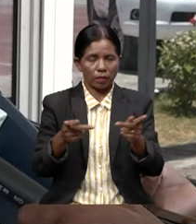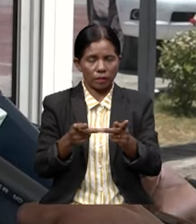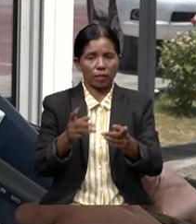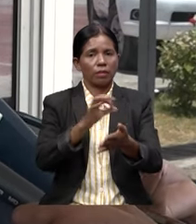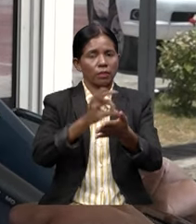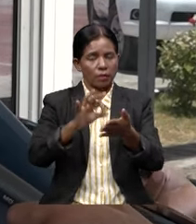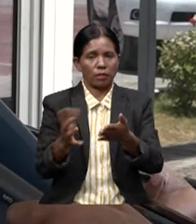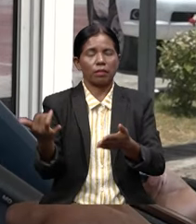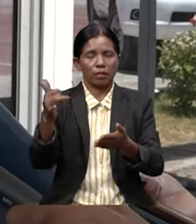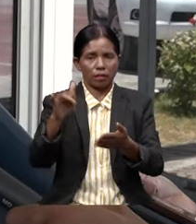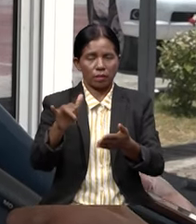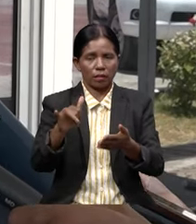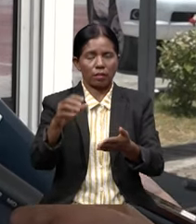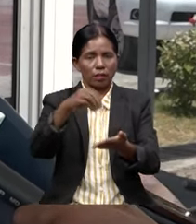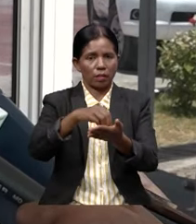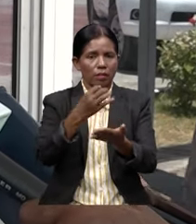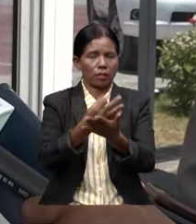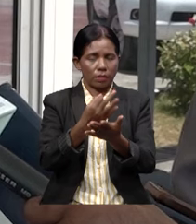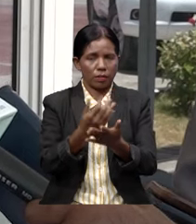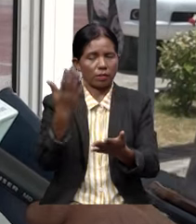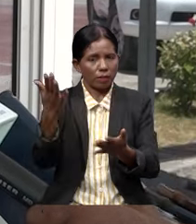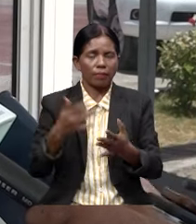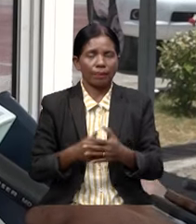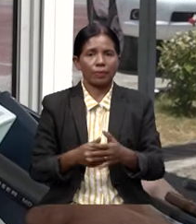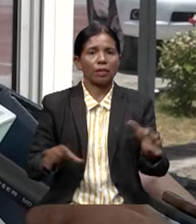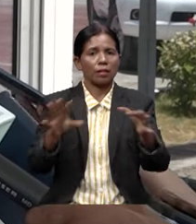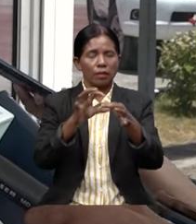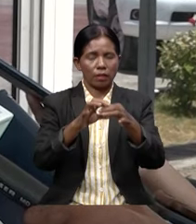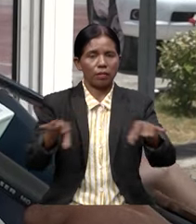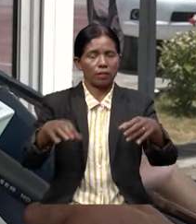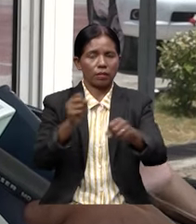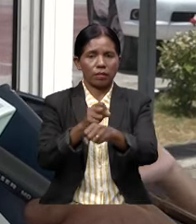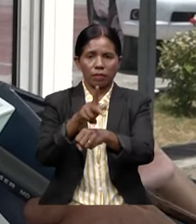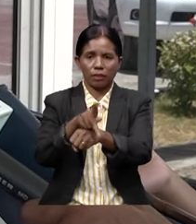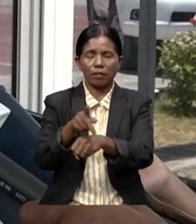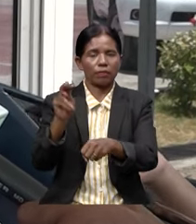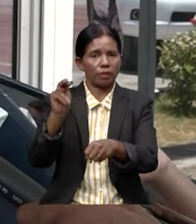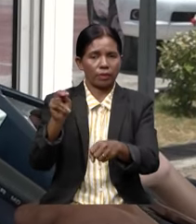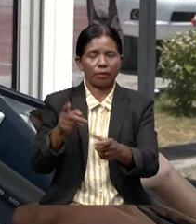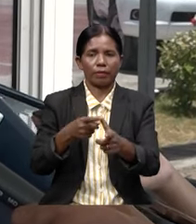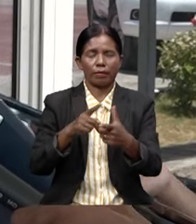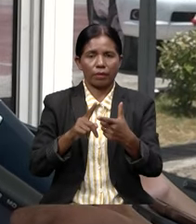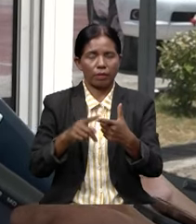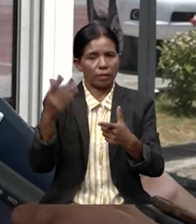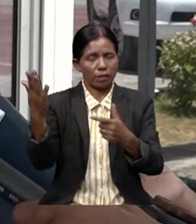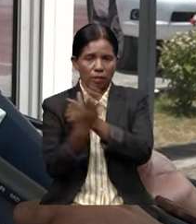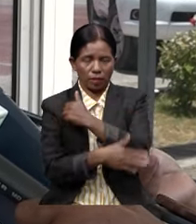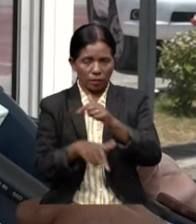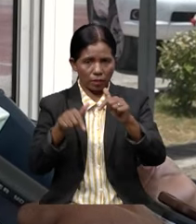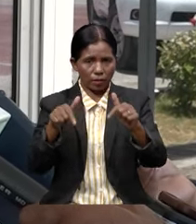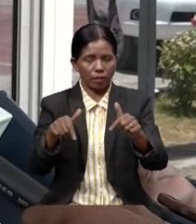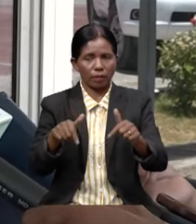maka certa osamba liga vamos serviço se for feninha ia relara